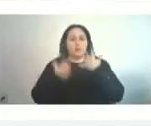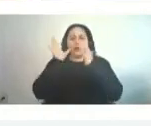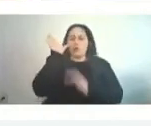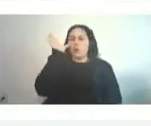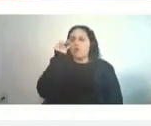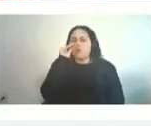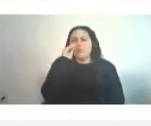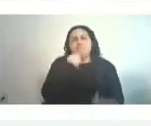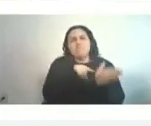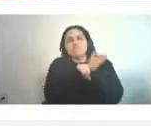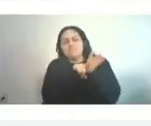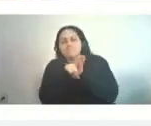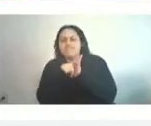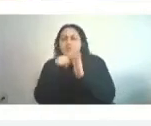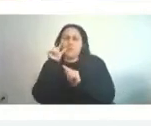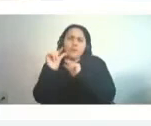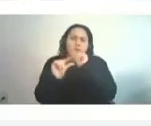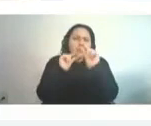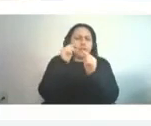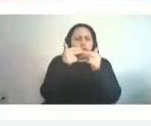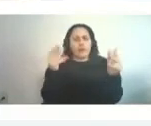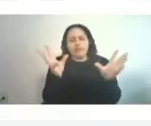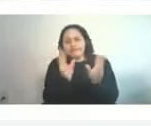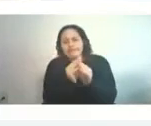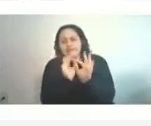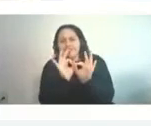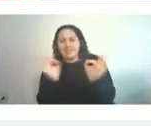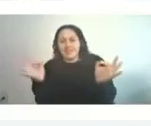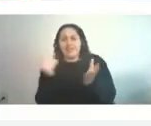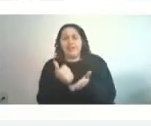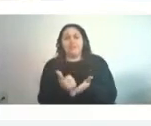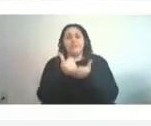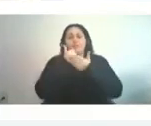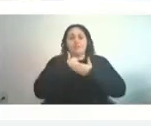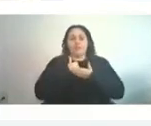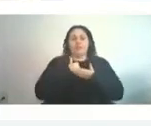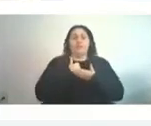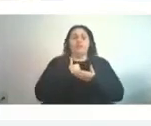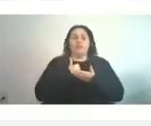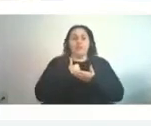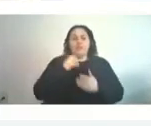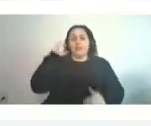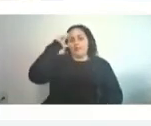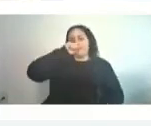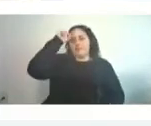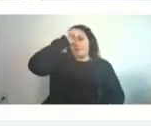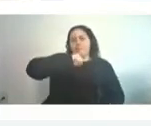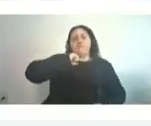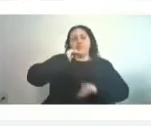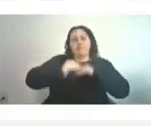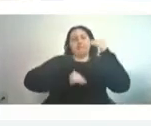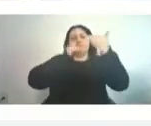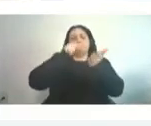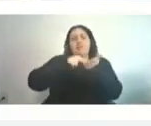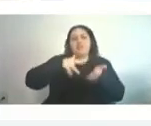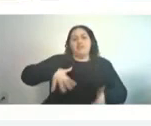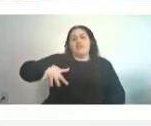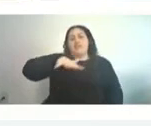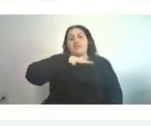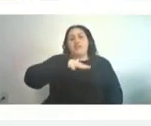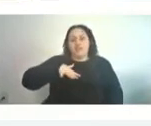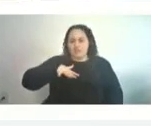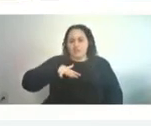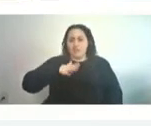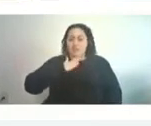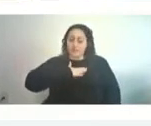investigação, dos pequenos estudos como fundamentos, né, para os nossos alunos interpretarem a realidade a partir das